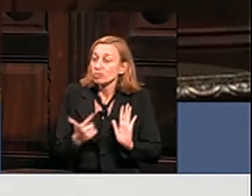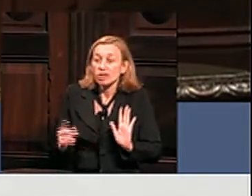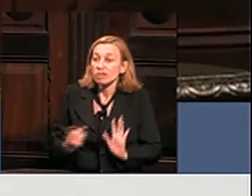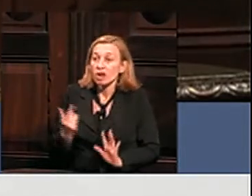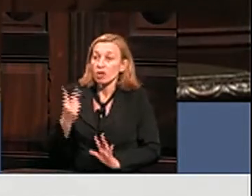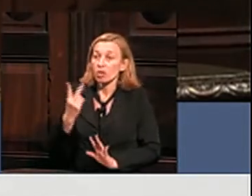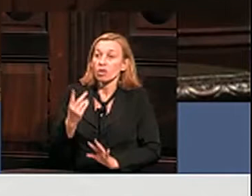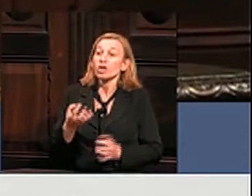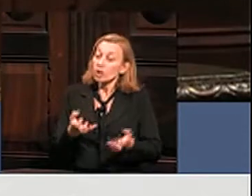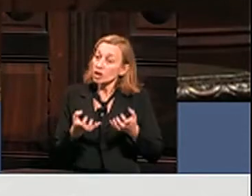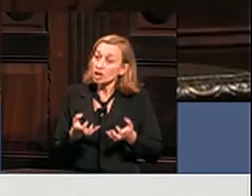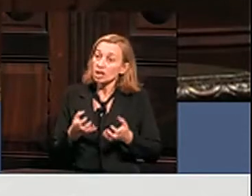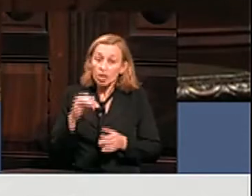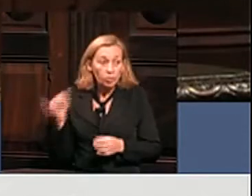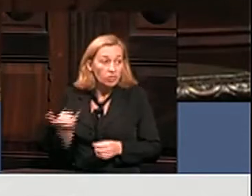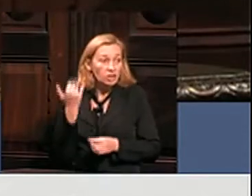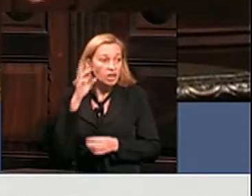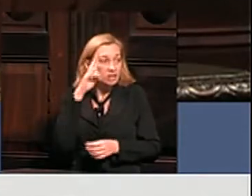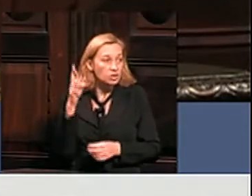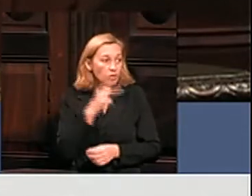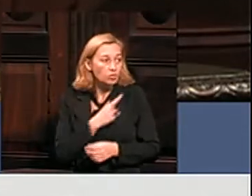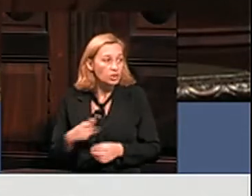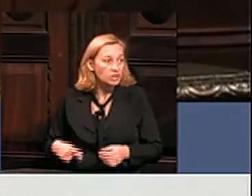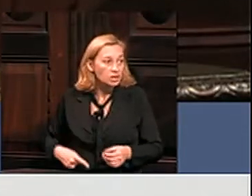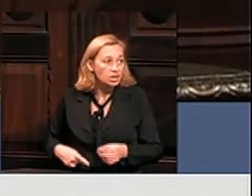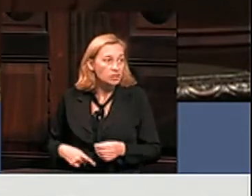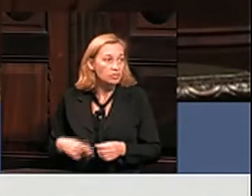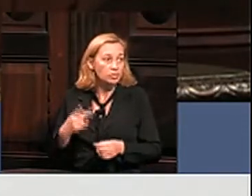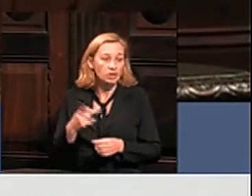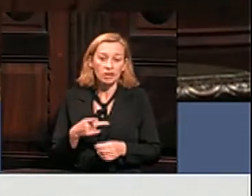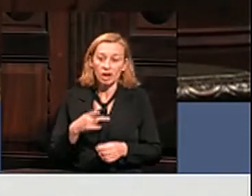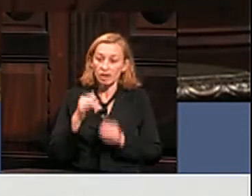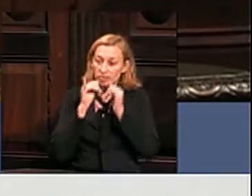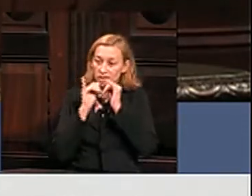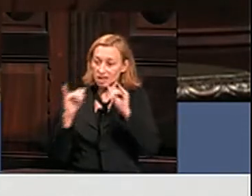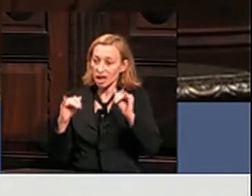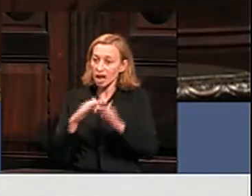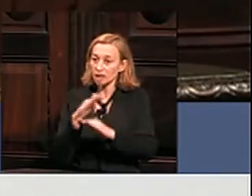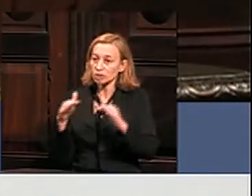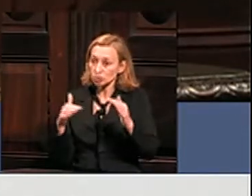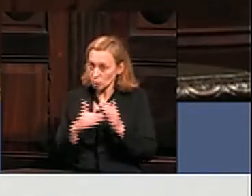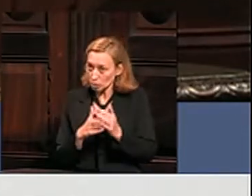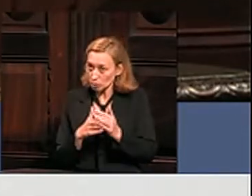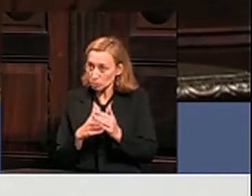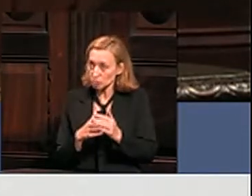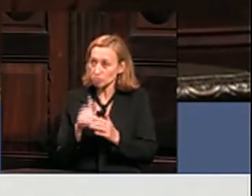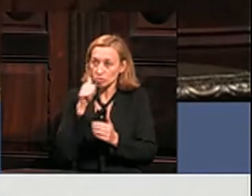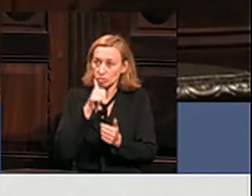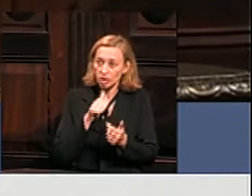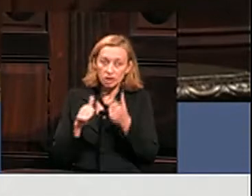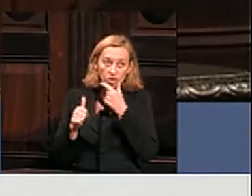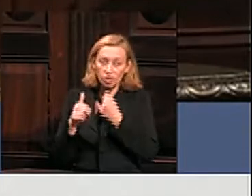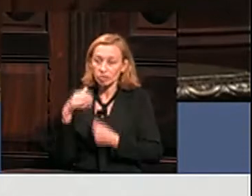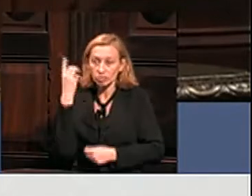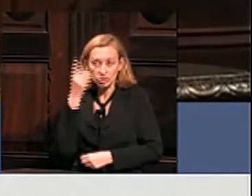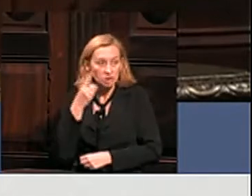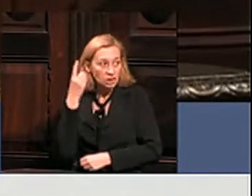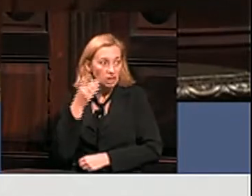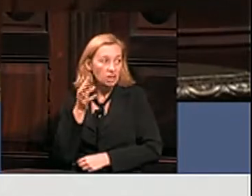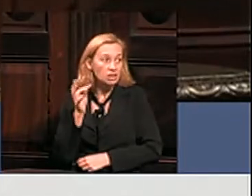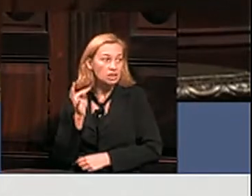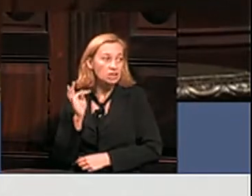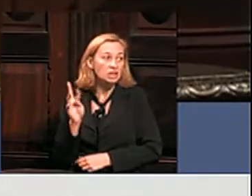eu queria aproveitar, senhor presidente, para informar a todos e a todas que o Tribunal